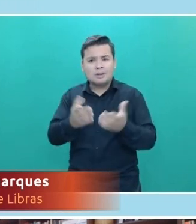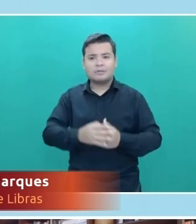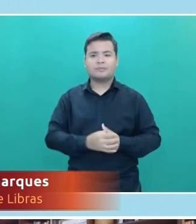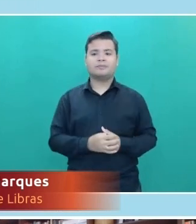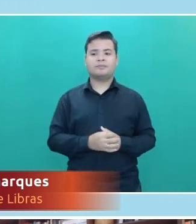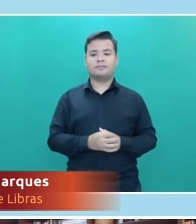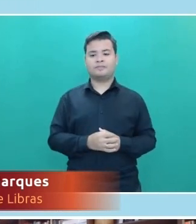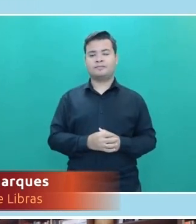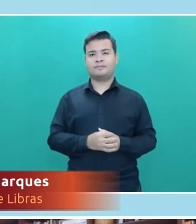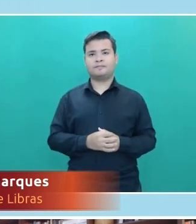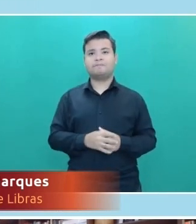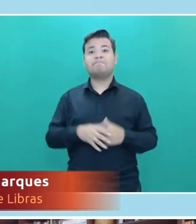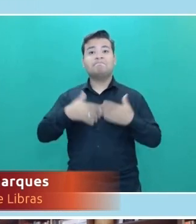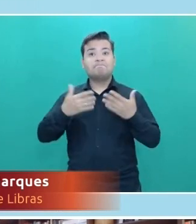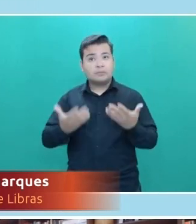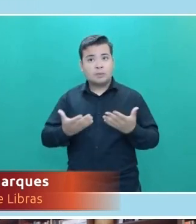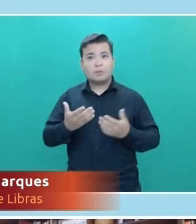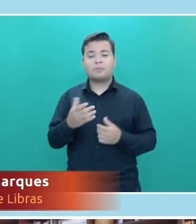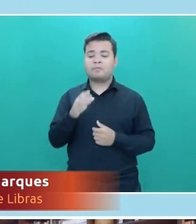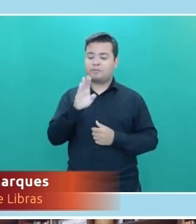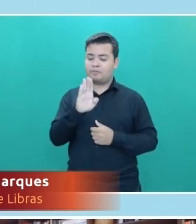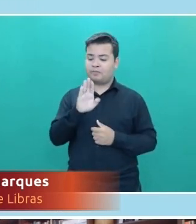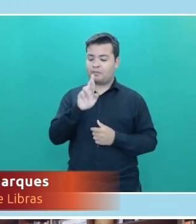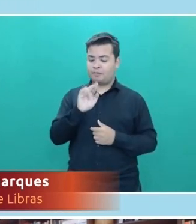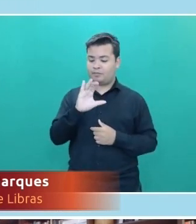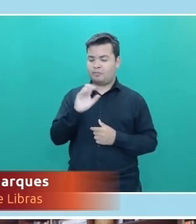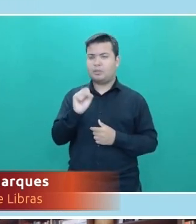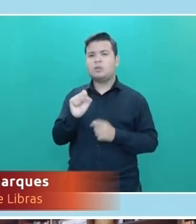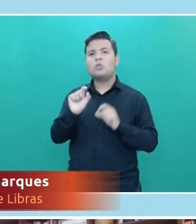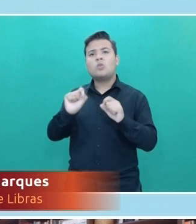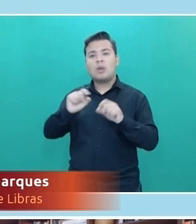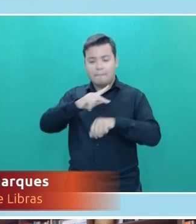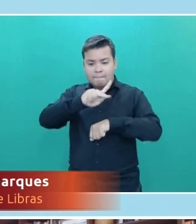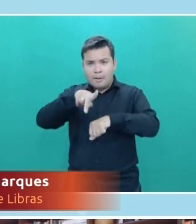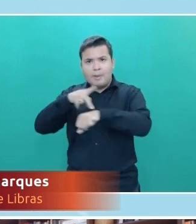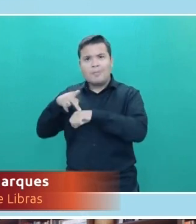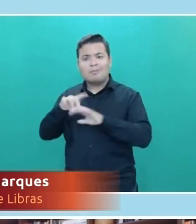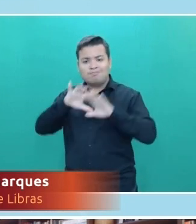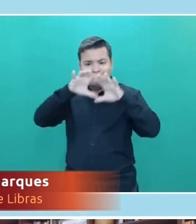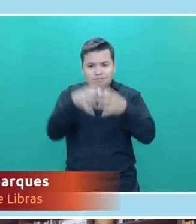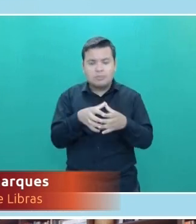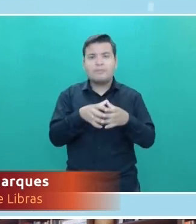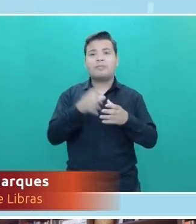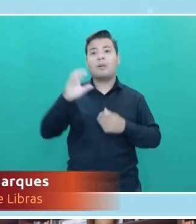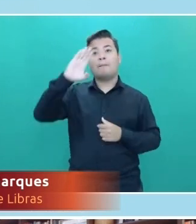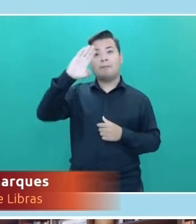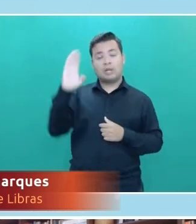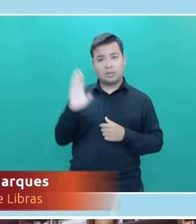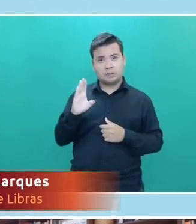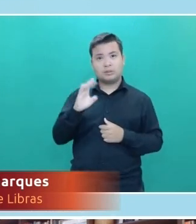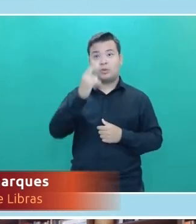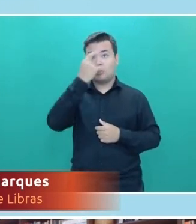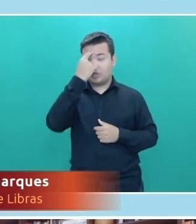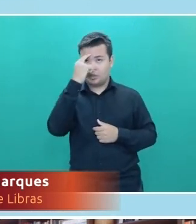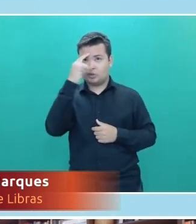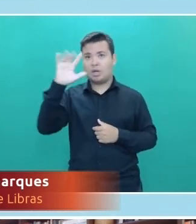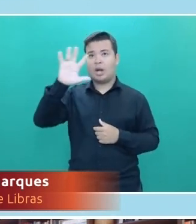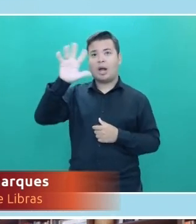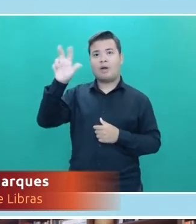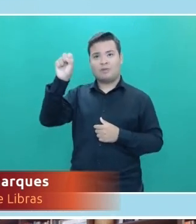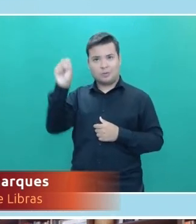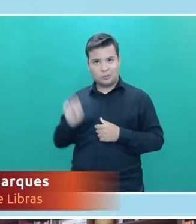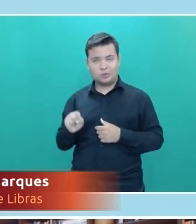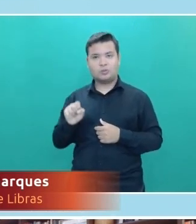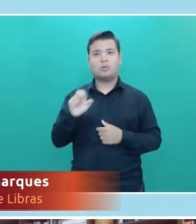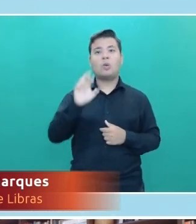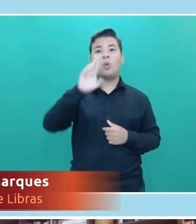O BRICS é uma coalizão de países: Brasil, Índia, África do Sul, Rússia e China, são os